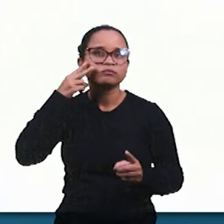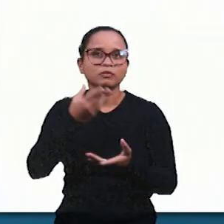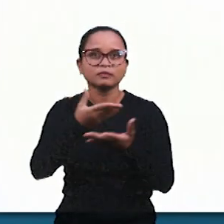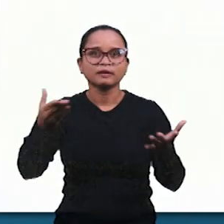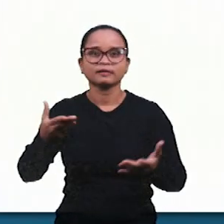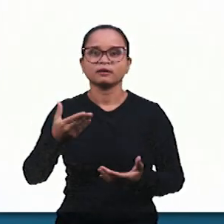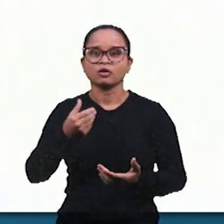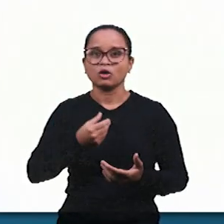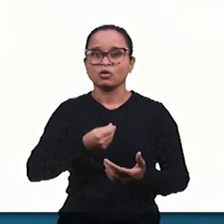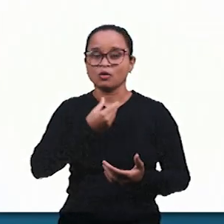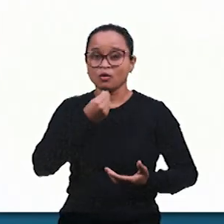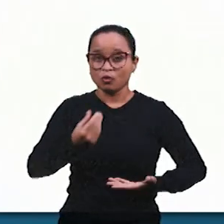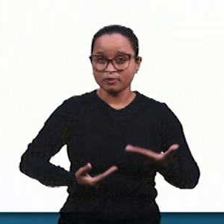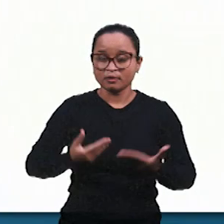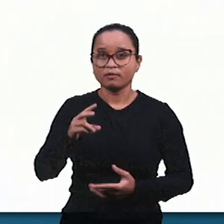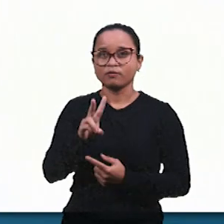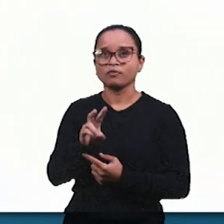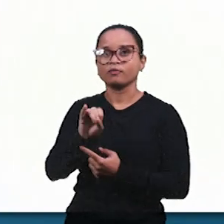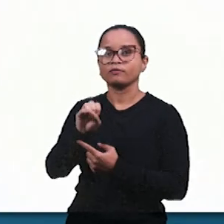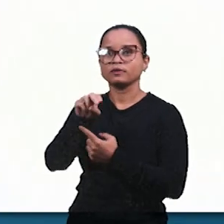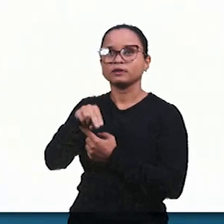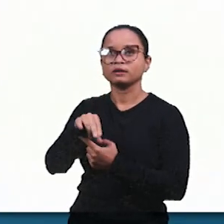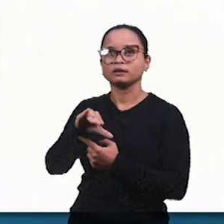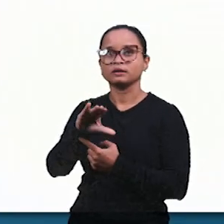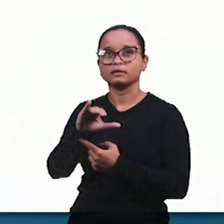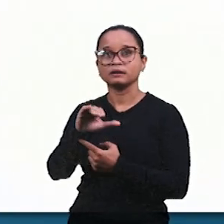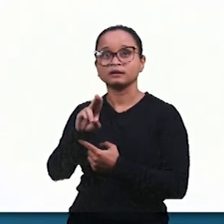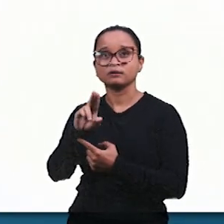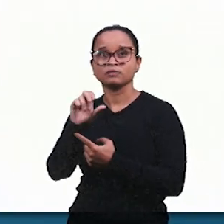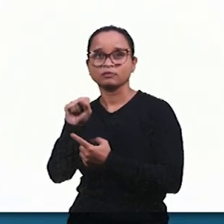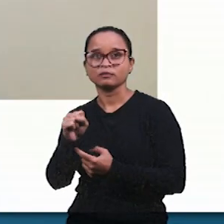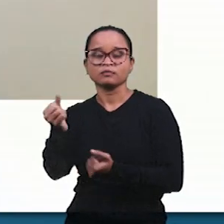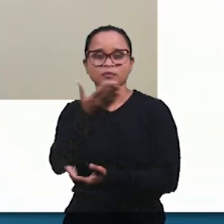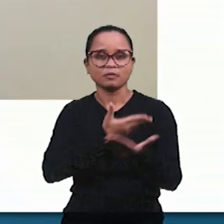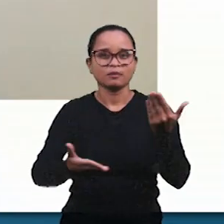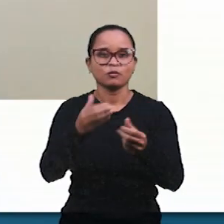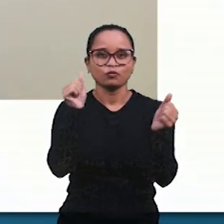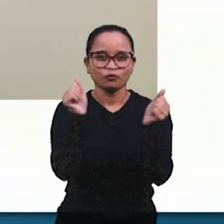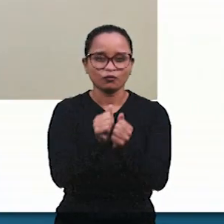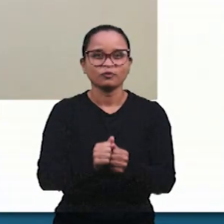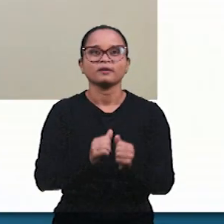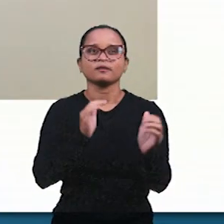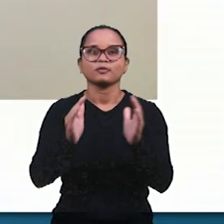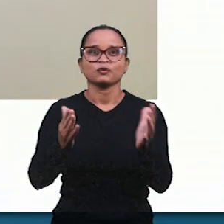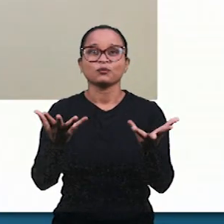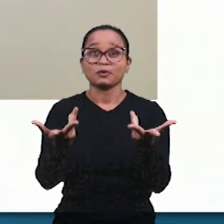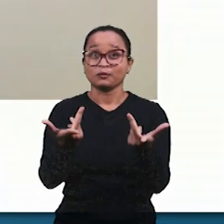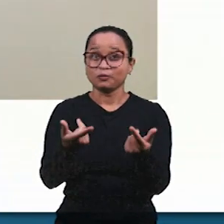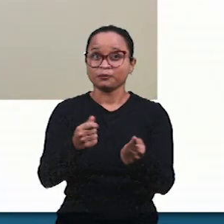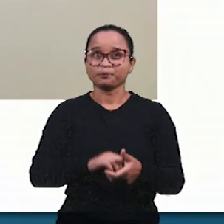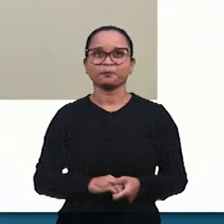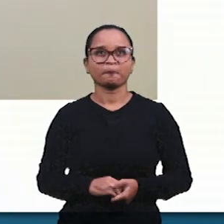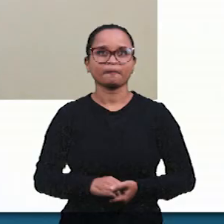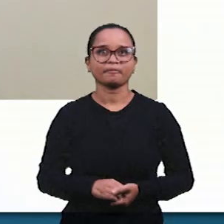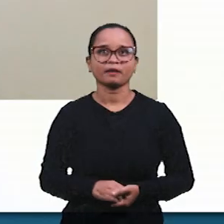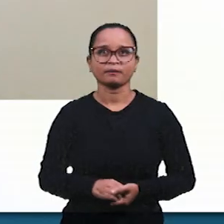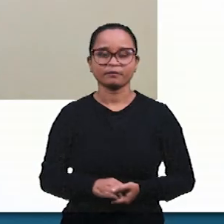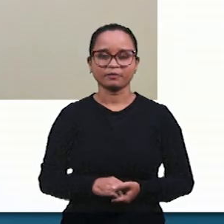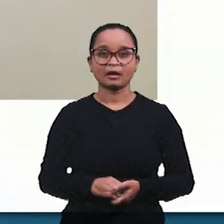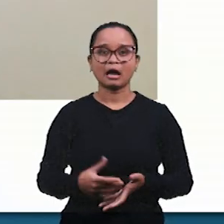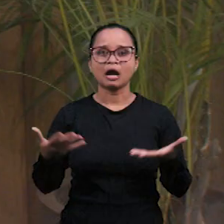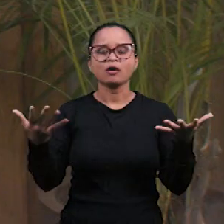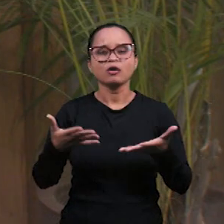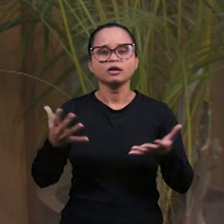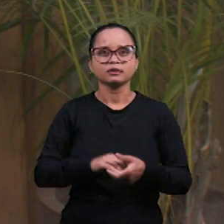está à frente na condução ali dos trabalhos, também participando desse momento maravilhoso. Agora a gente vai sair